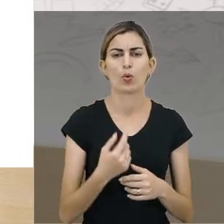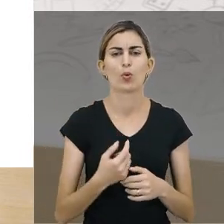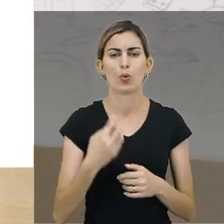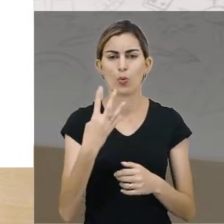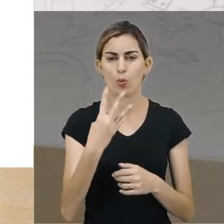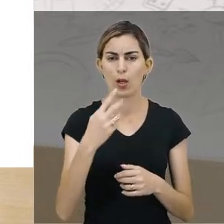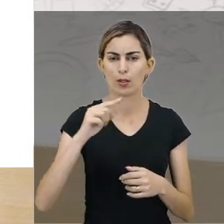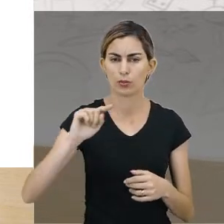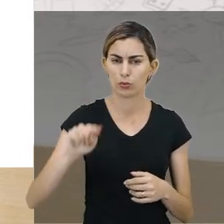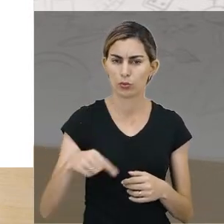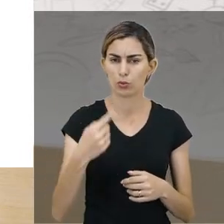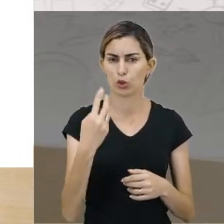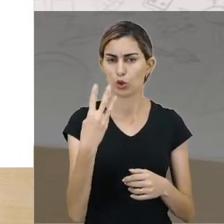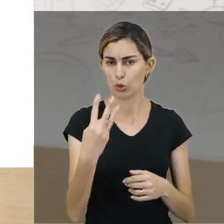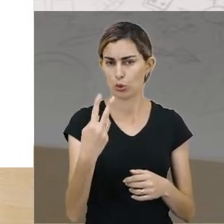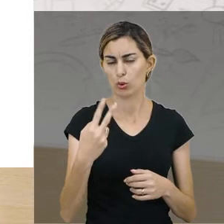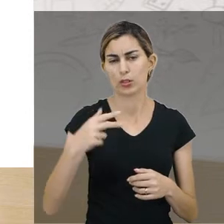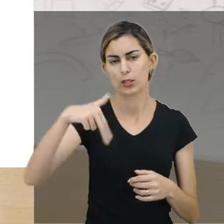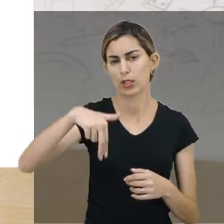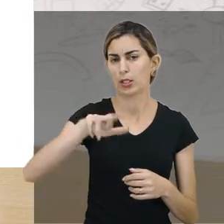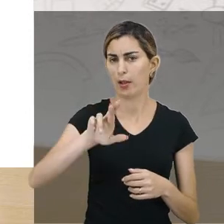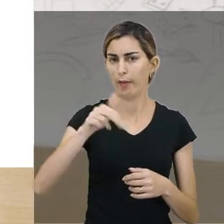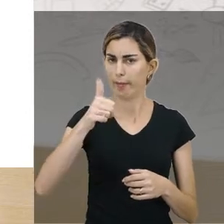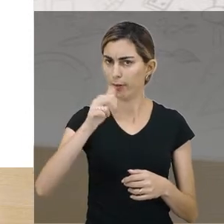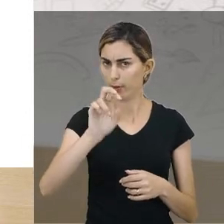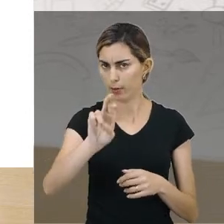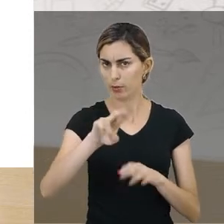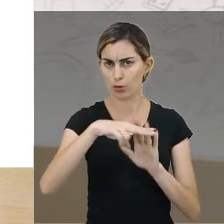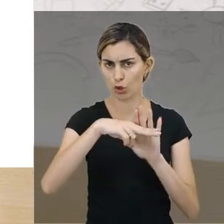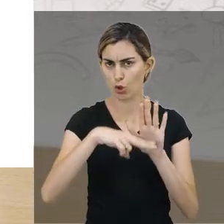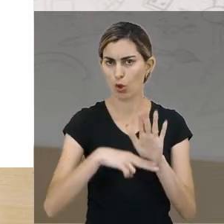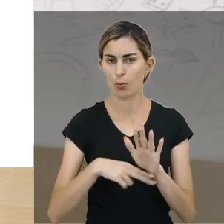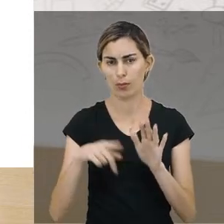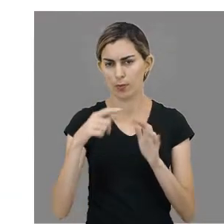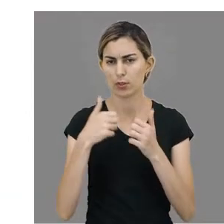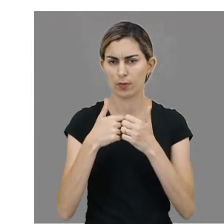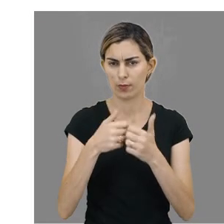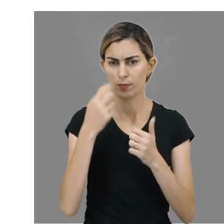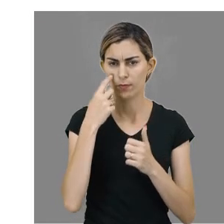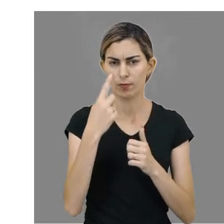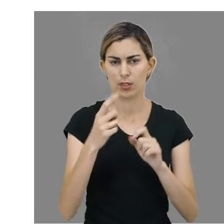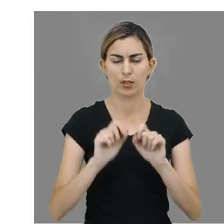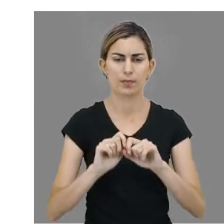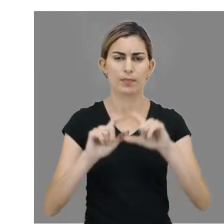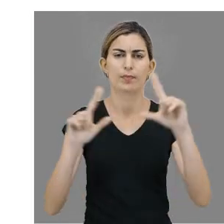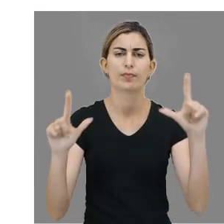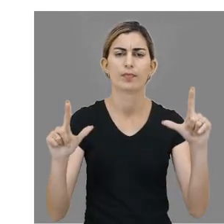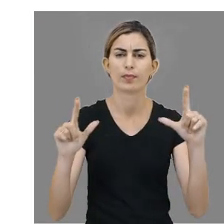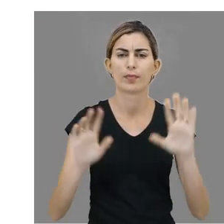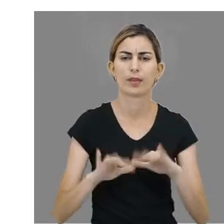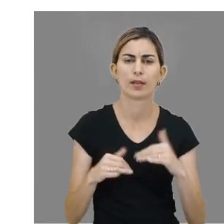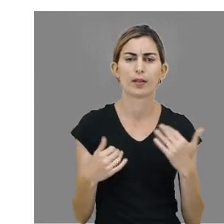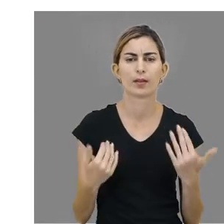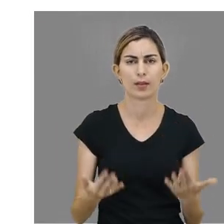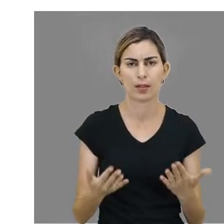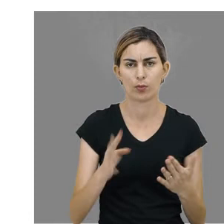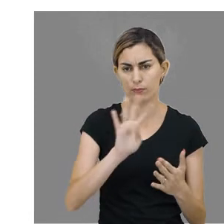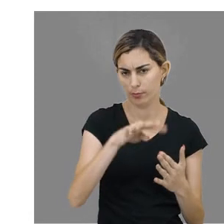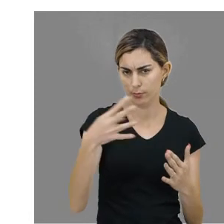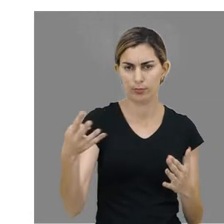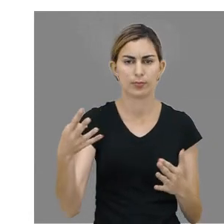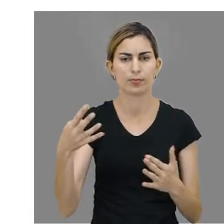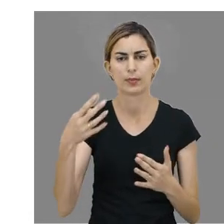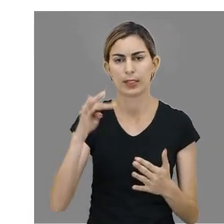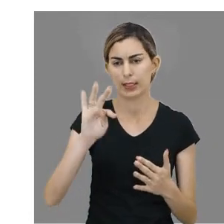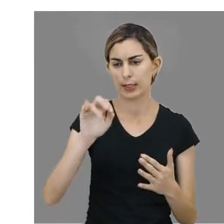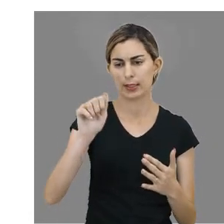2 do anexo 3 da nossa NR15, que você pode acompanhar em tela. Então, essa